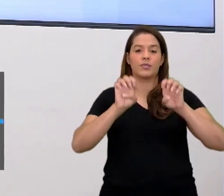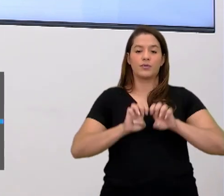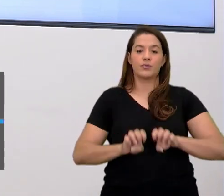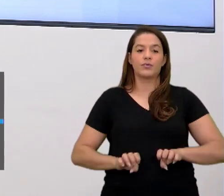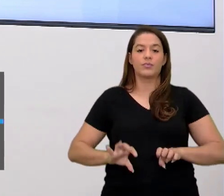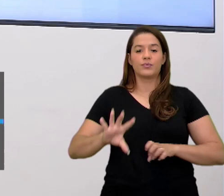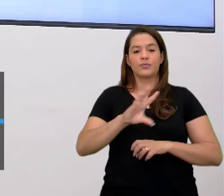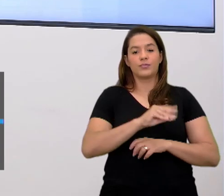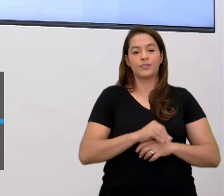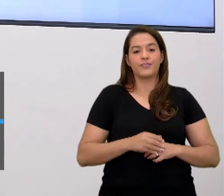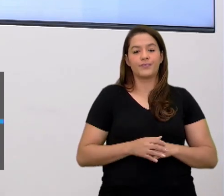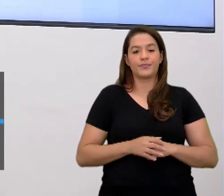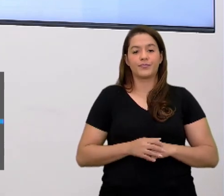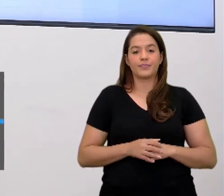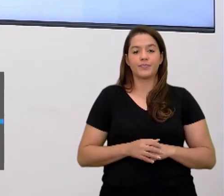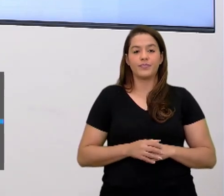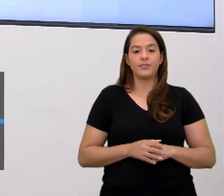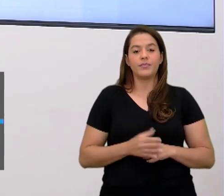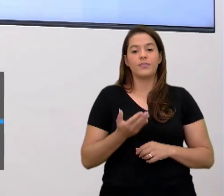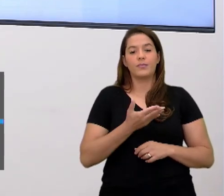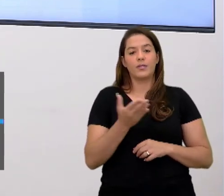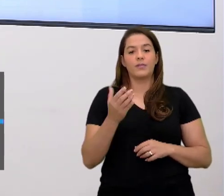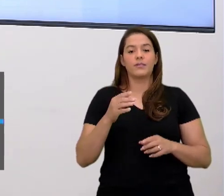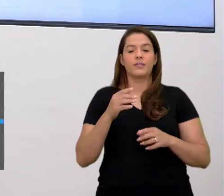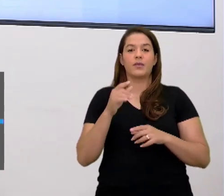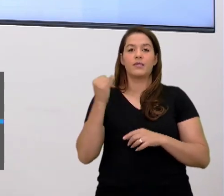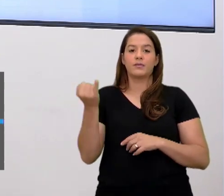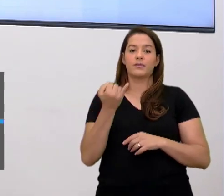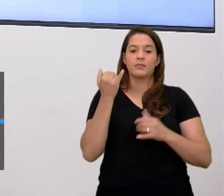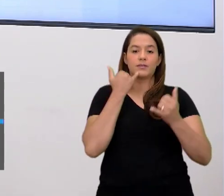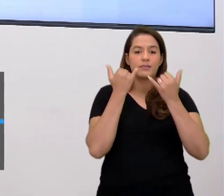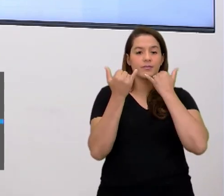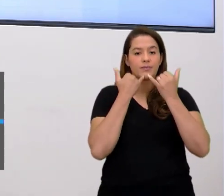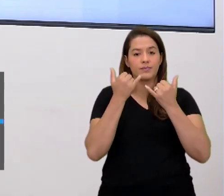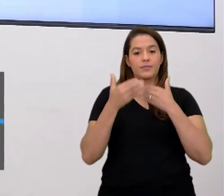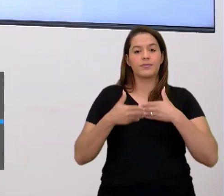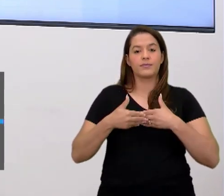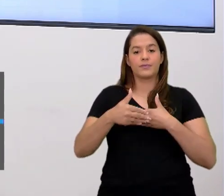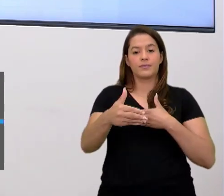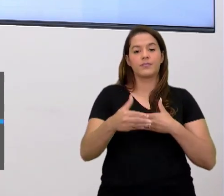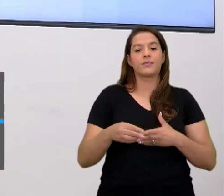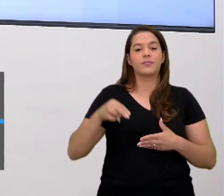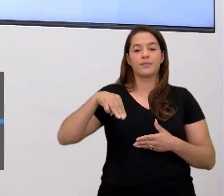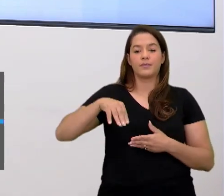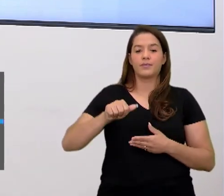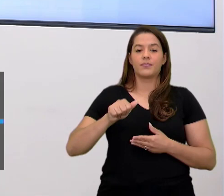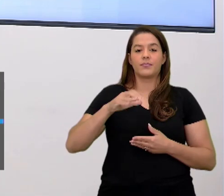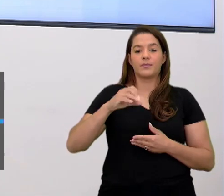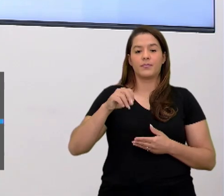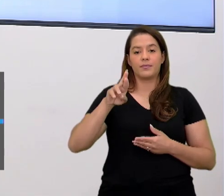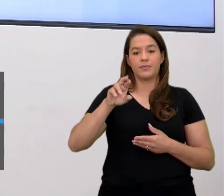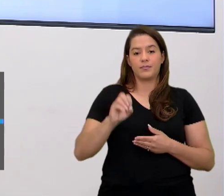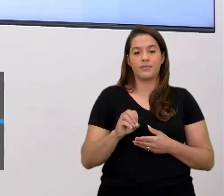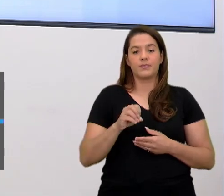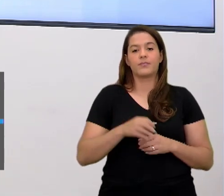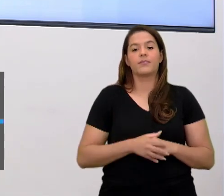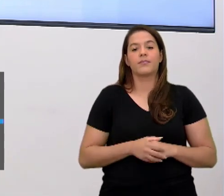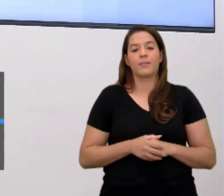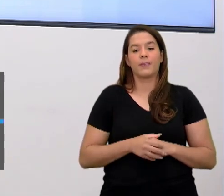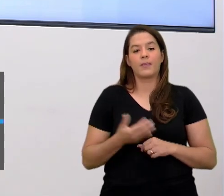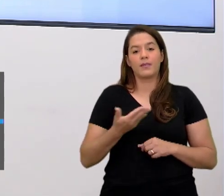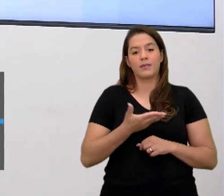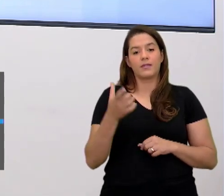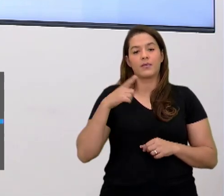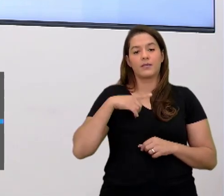E aí a gente pega essas informações e leva para o macro, né? E aí recai naquela situação que a